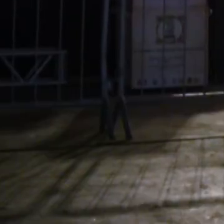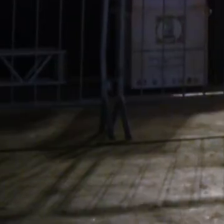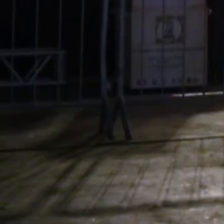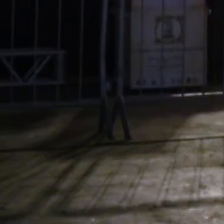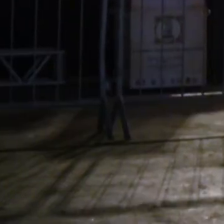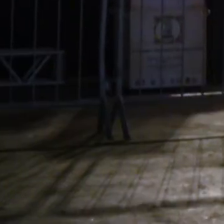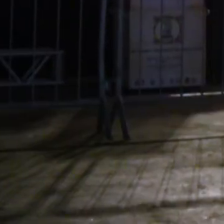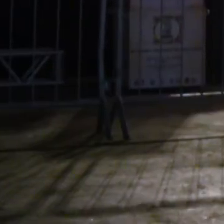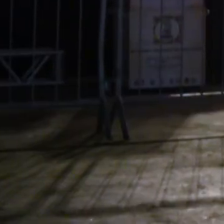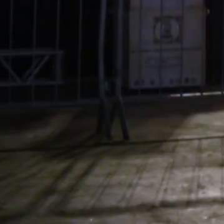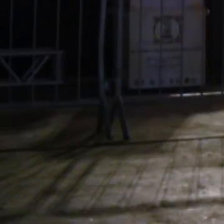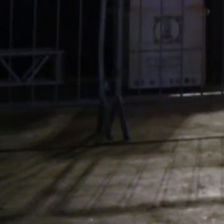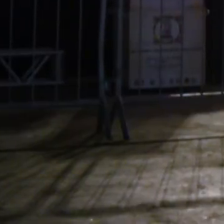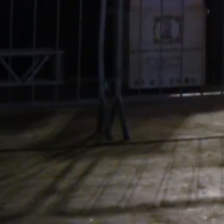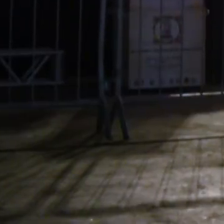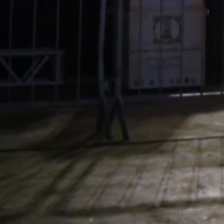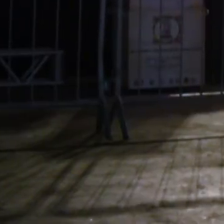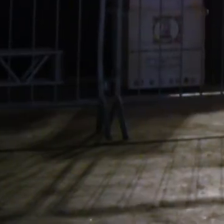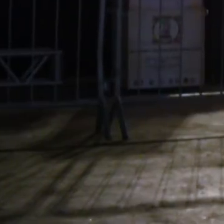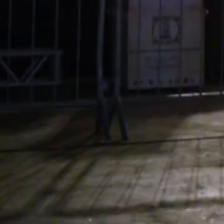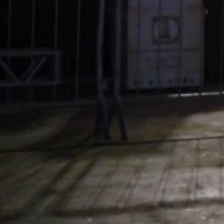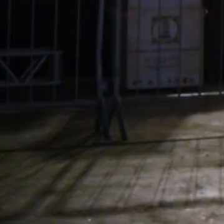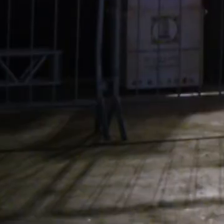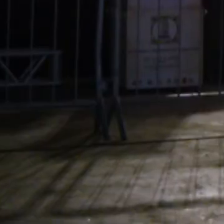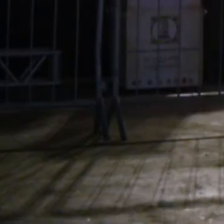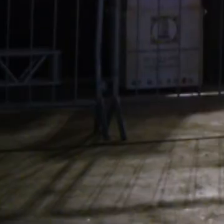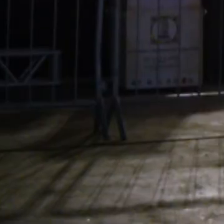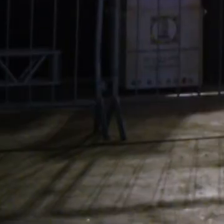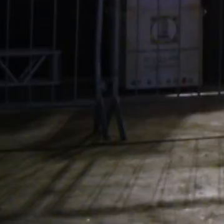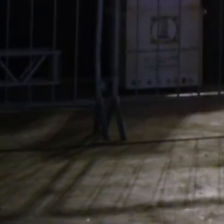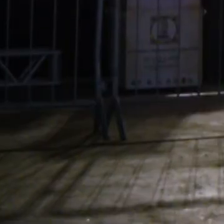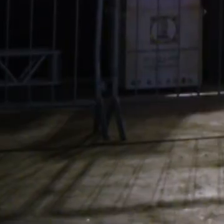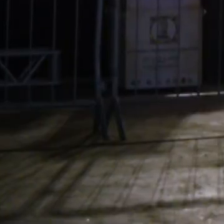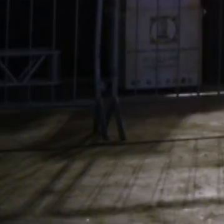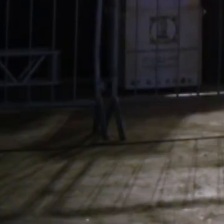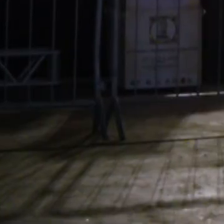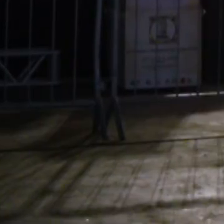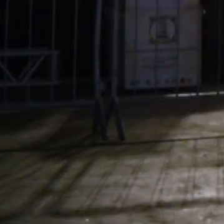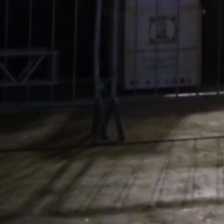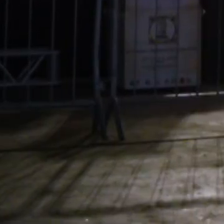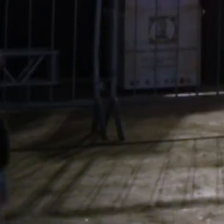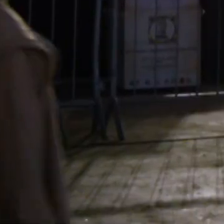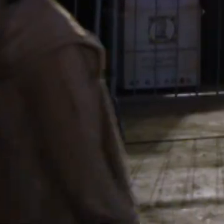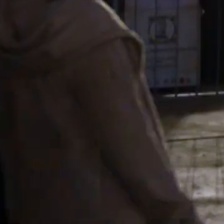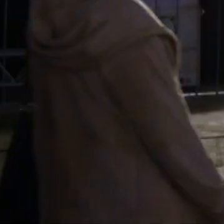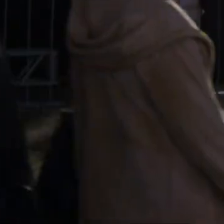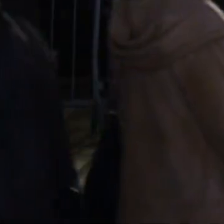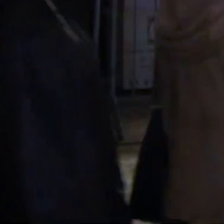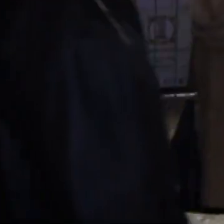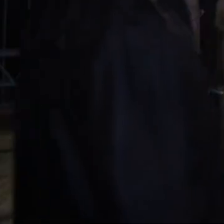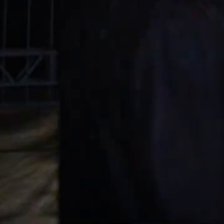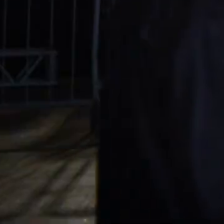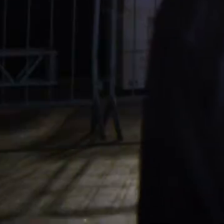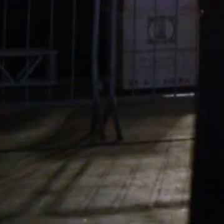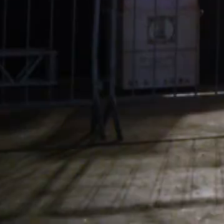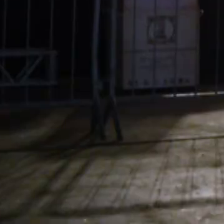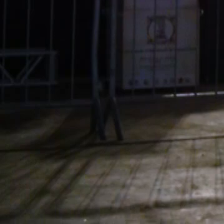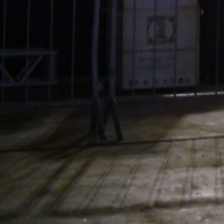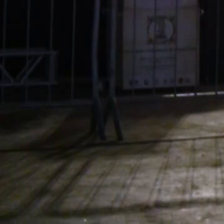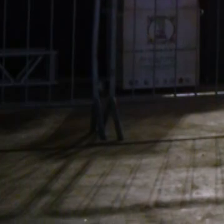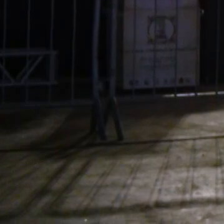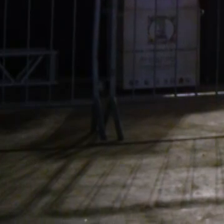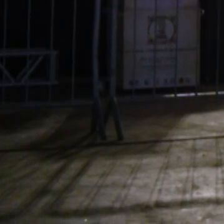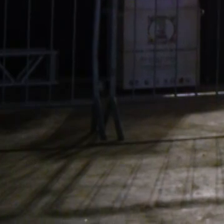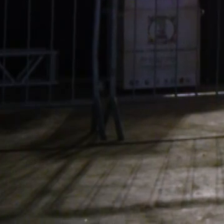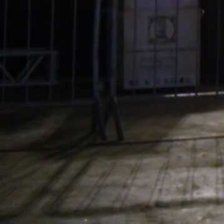e saiba um pouquinho mais sobre Rafa Deboni, Shirley Paravisi, Rubens Tissot e Robson